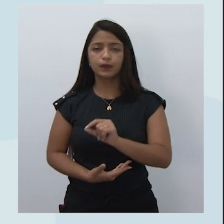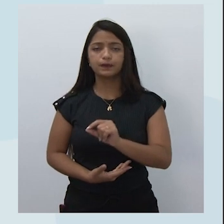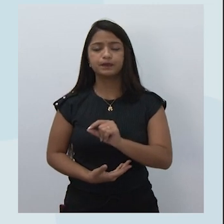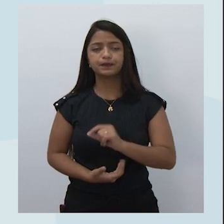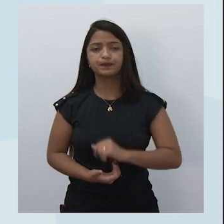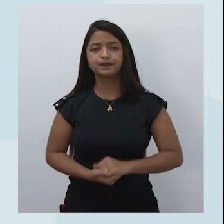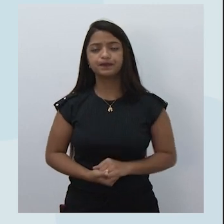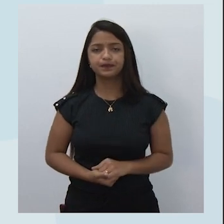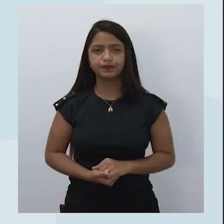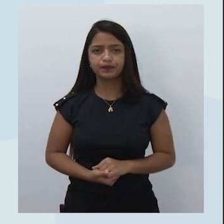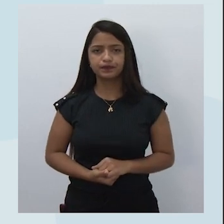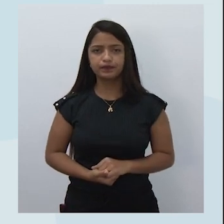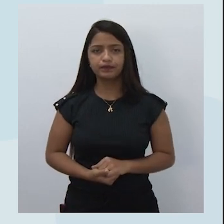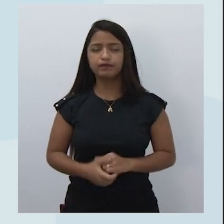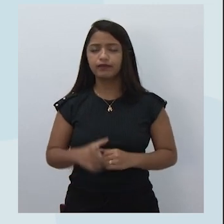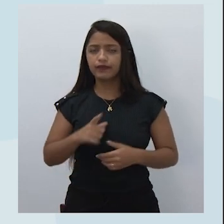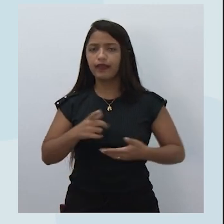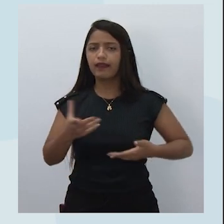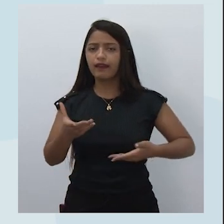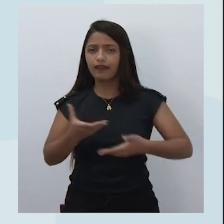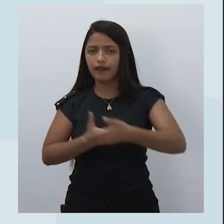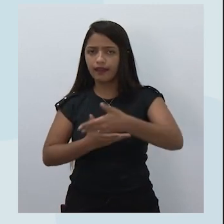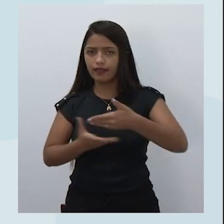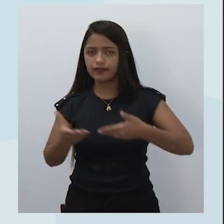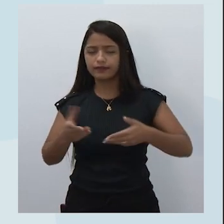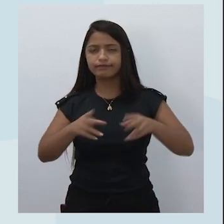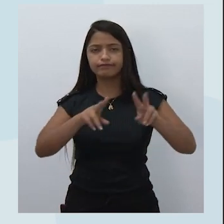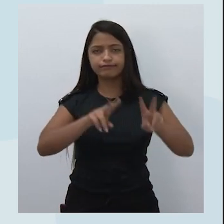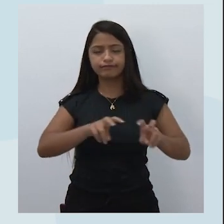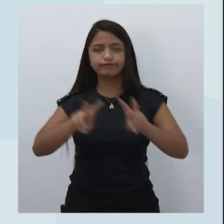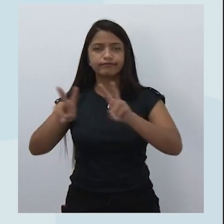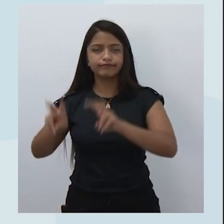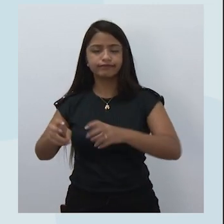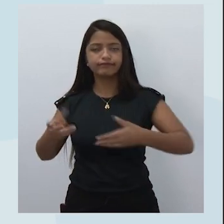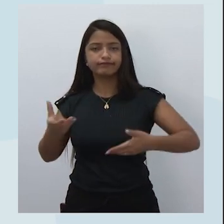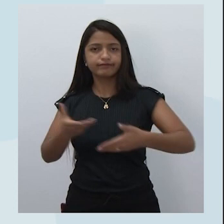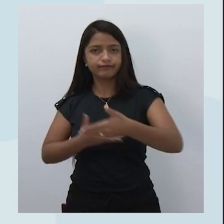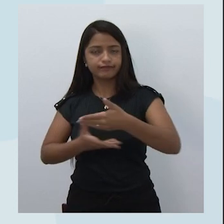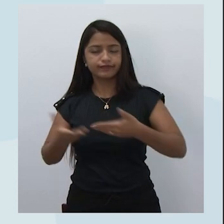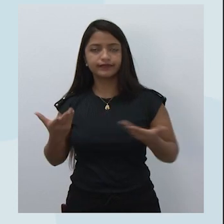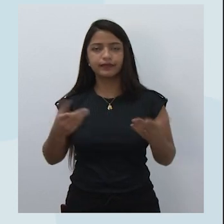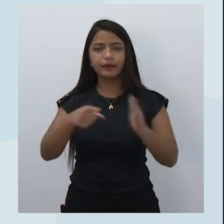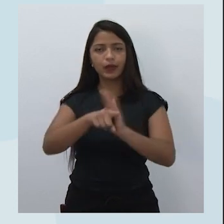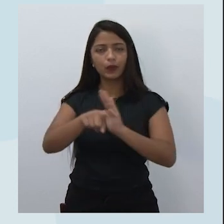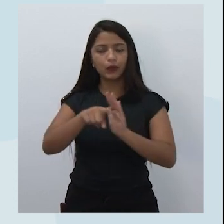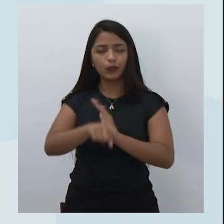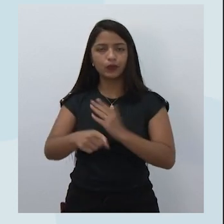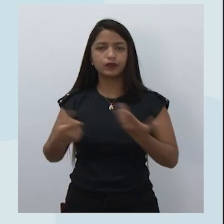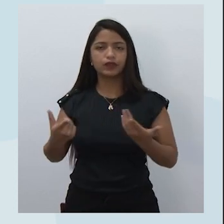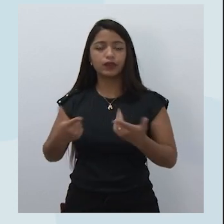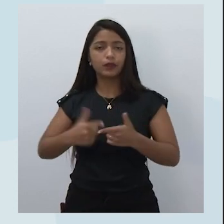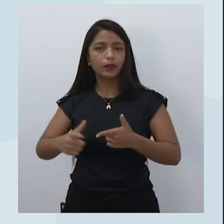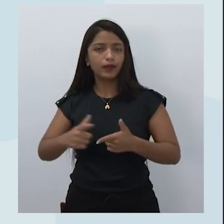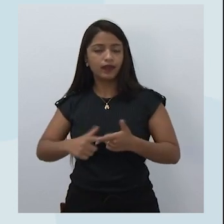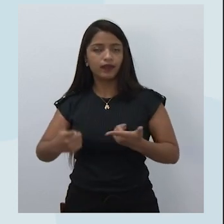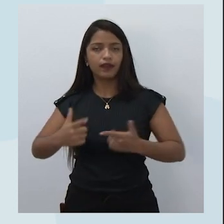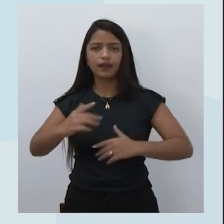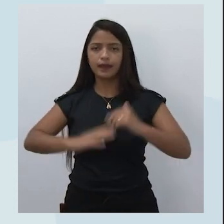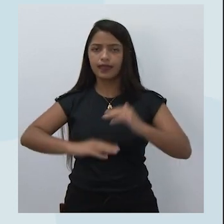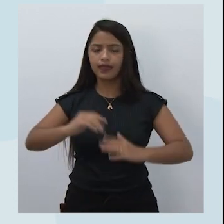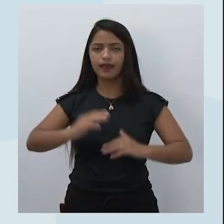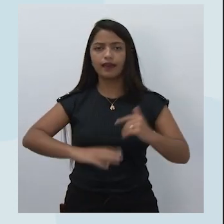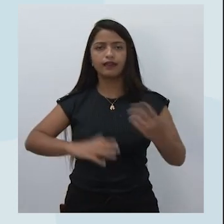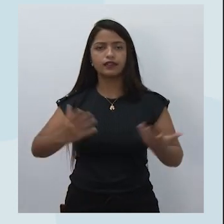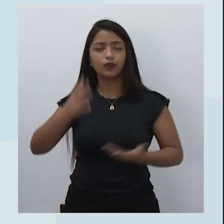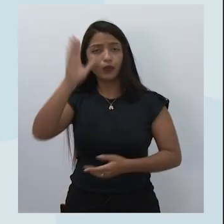relação, né, uma circulação de temas, de perguntas, de problemas, de habilidades, de